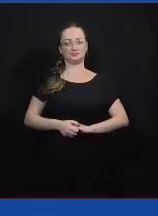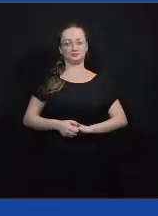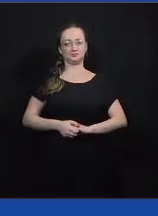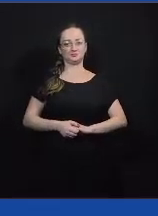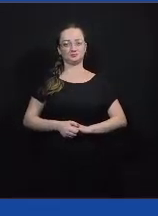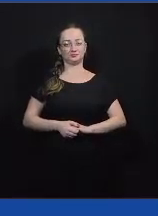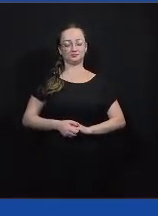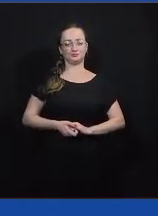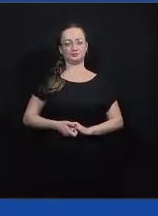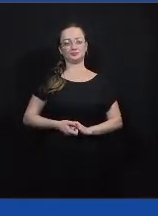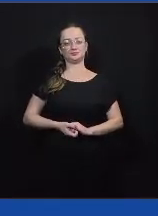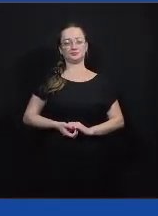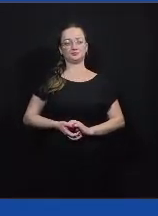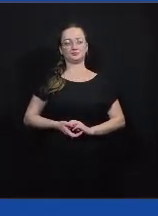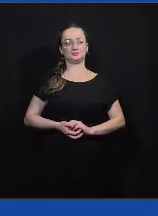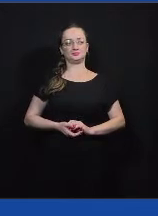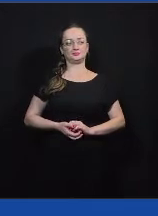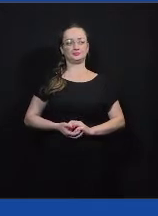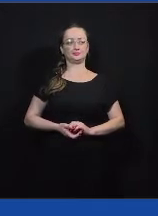ó